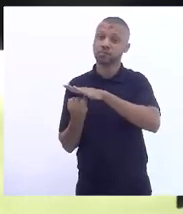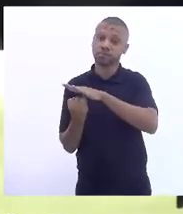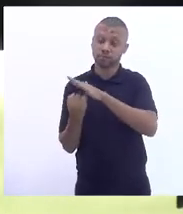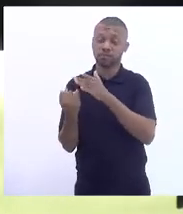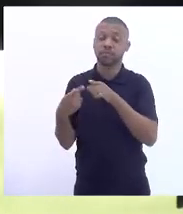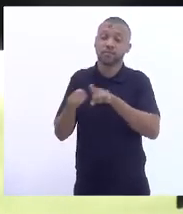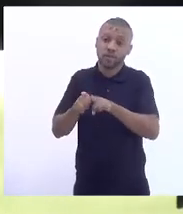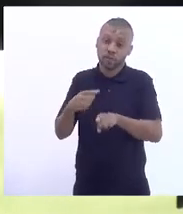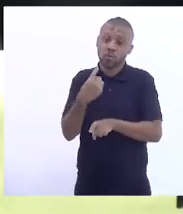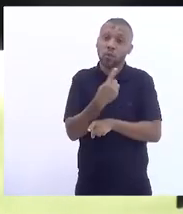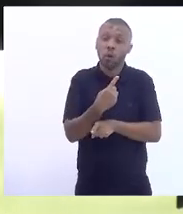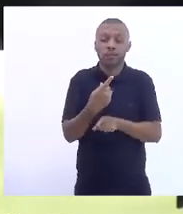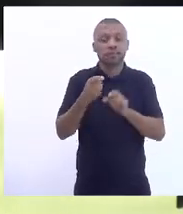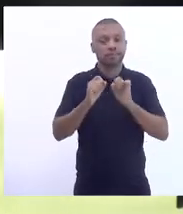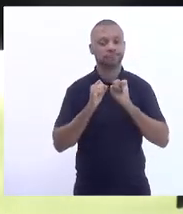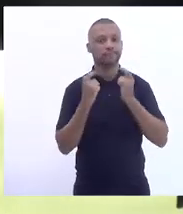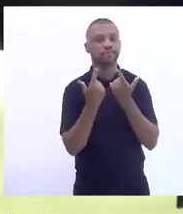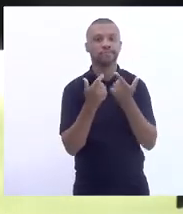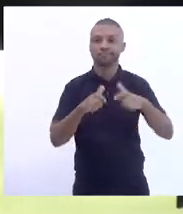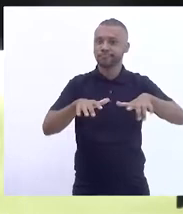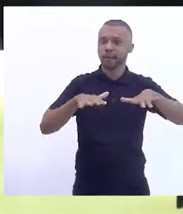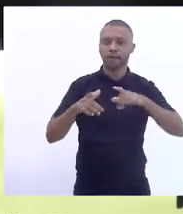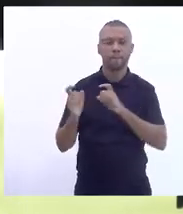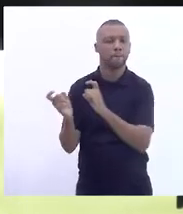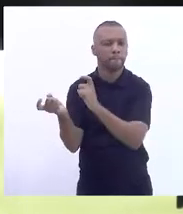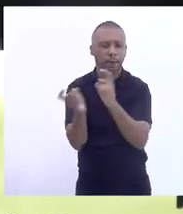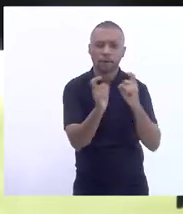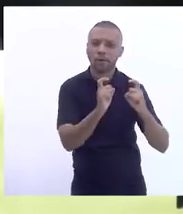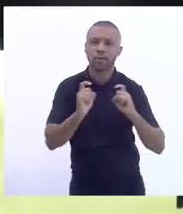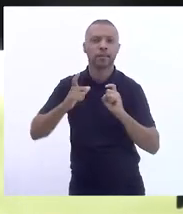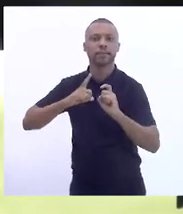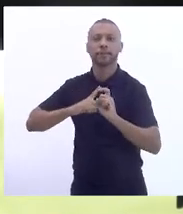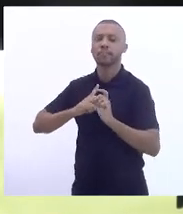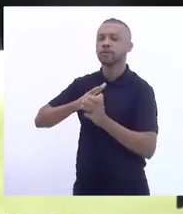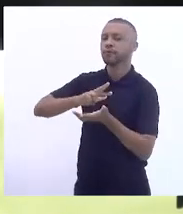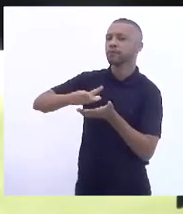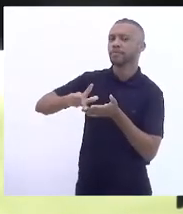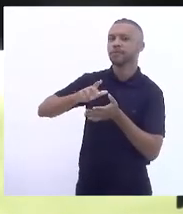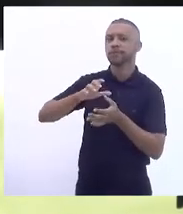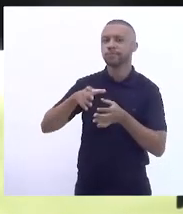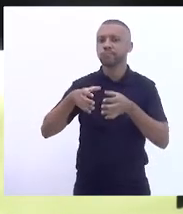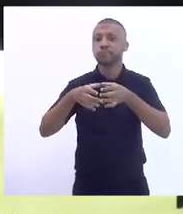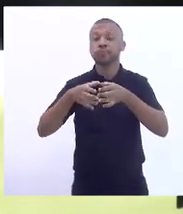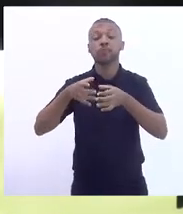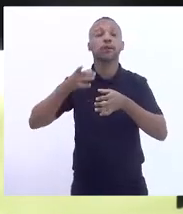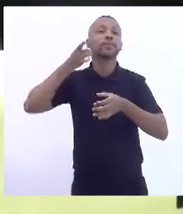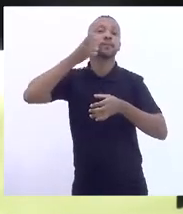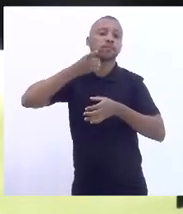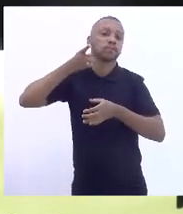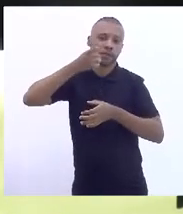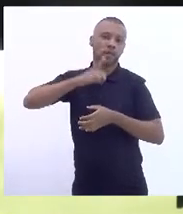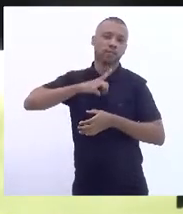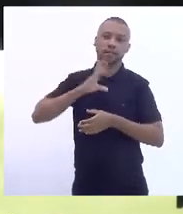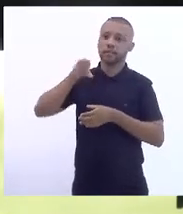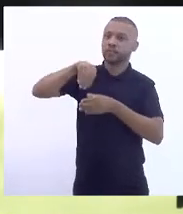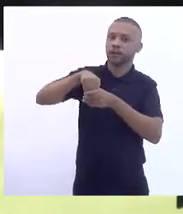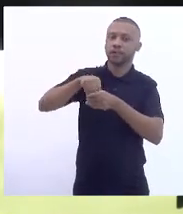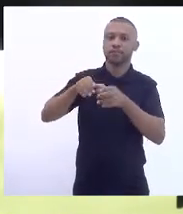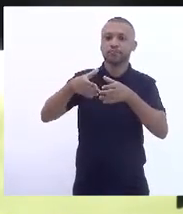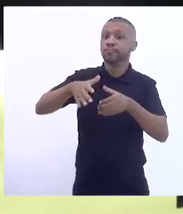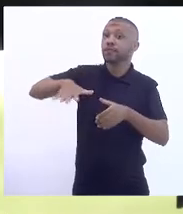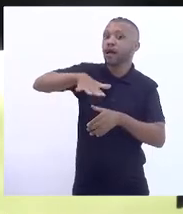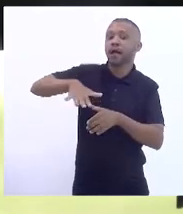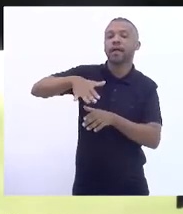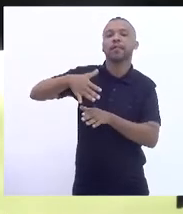não menos a nós aqui no Parlamento a um conjunto um grande de Deputados né que compõem o nosso